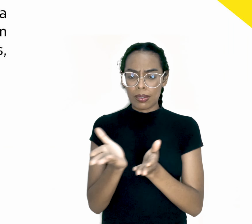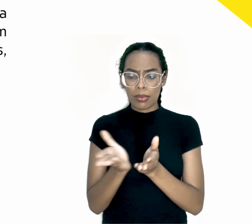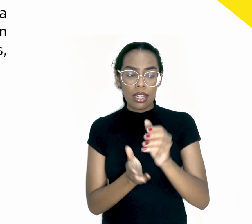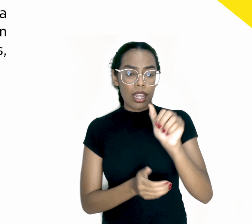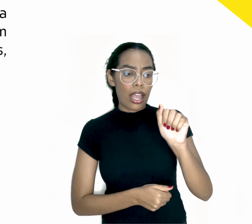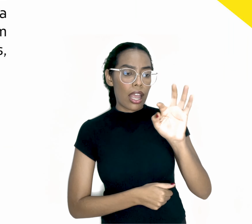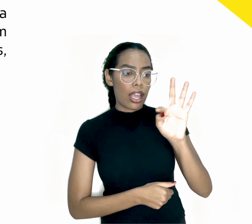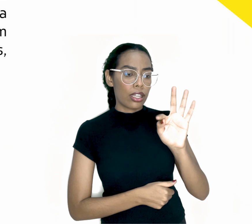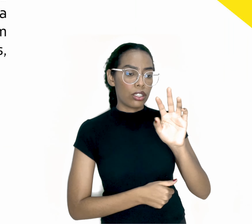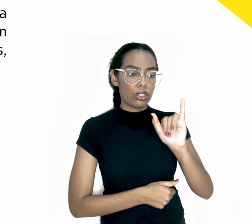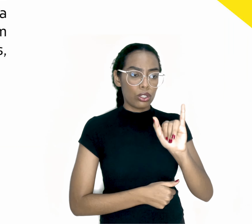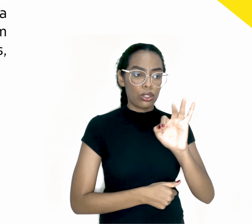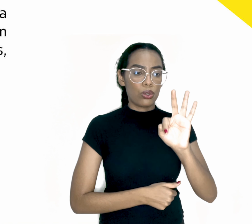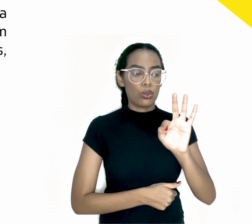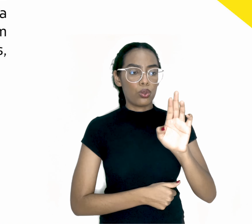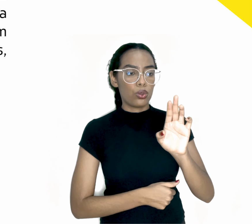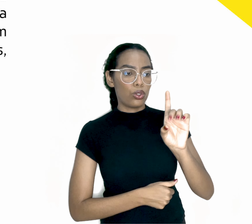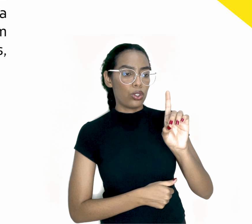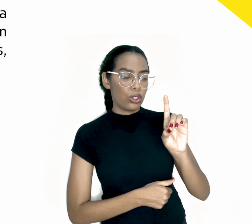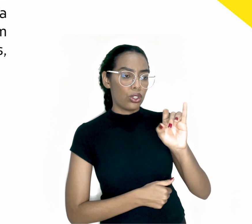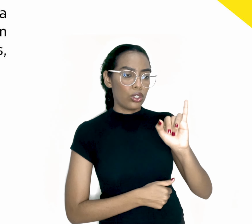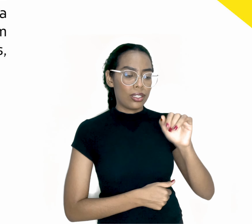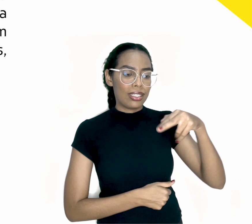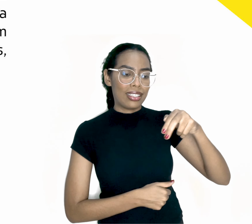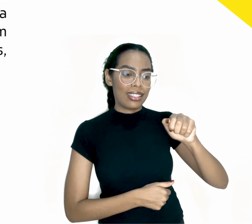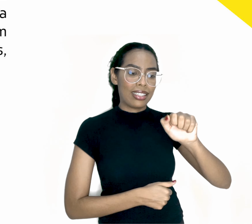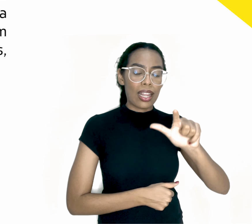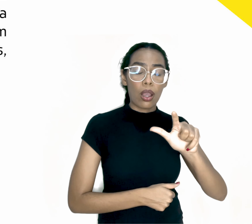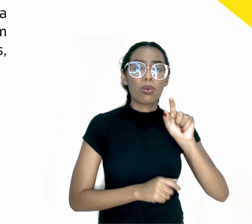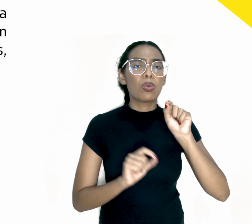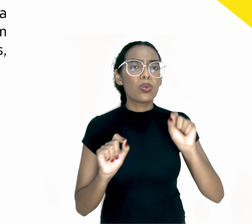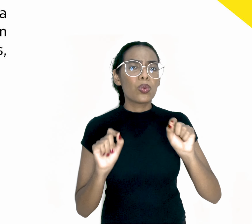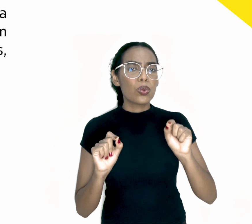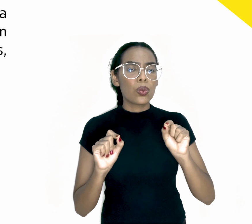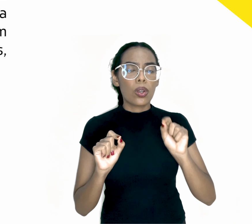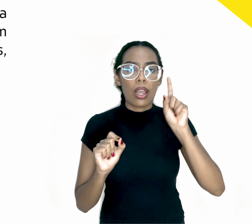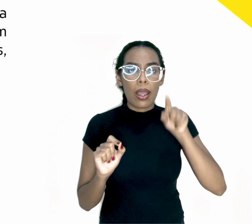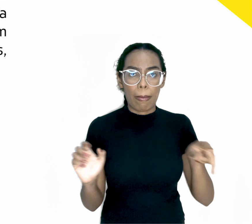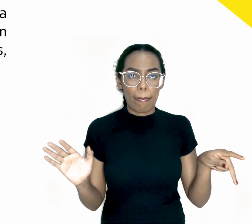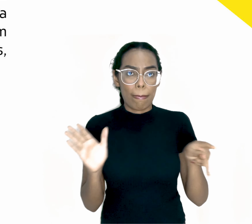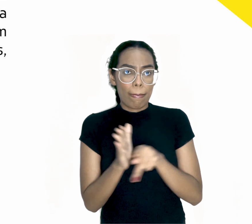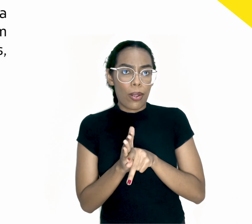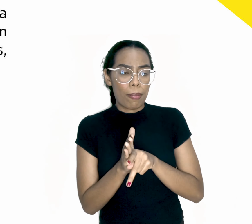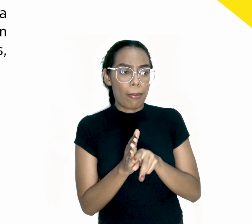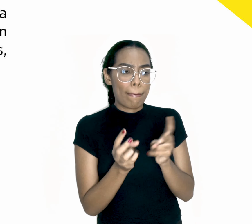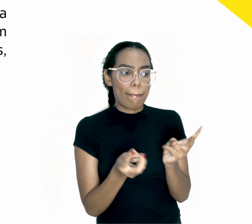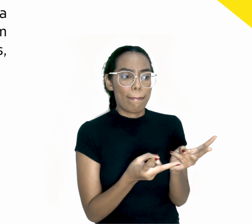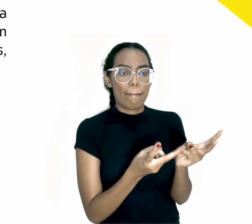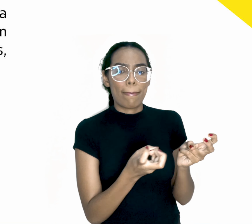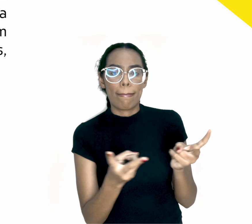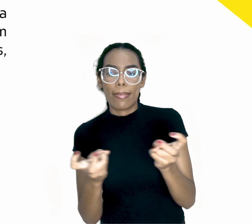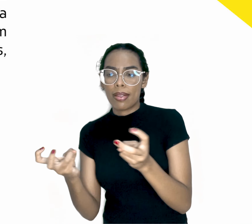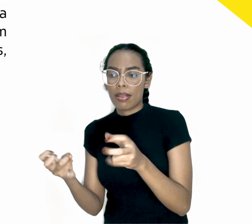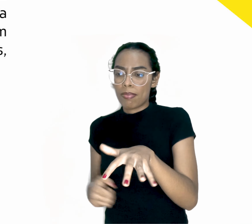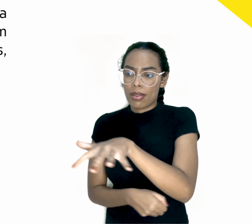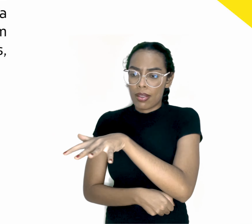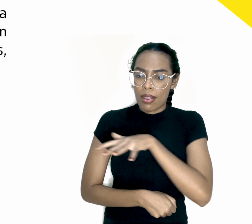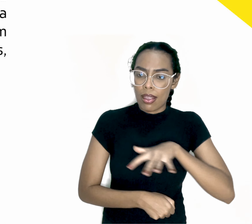atitudinal? A acessibilidade atitudinal é sobre a percepção e a sensibilidade no trato para com as pessoas com